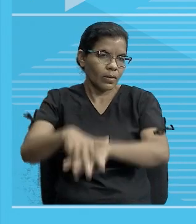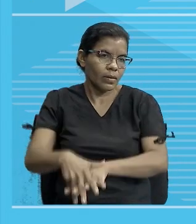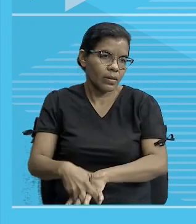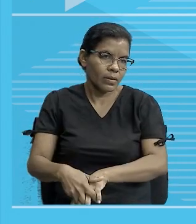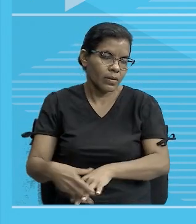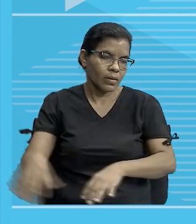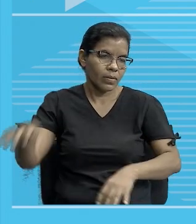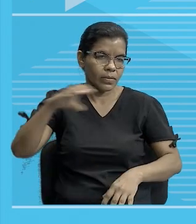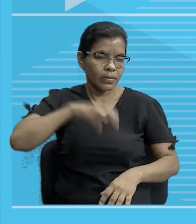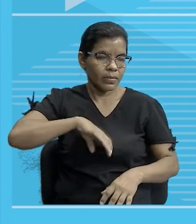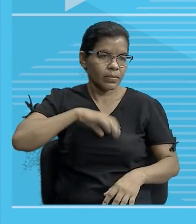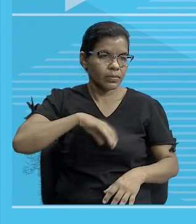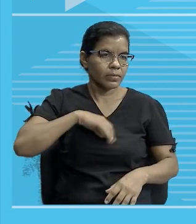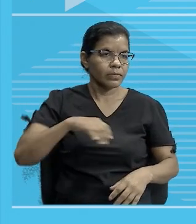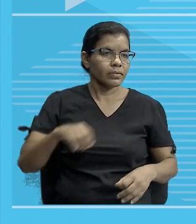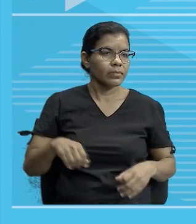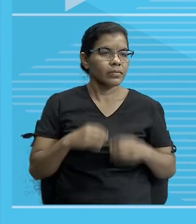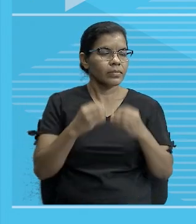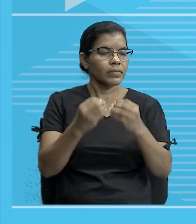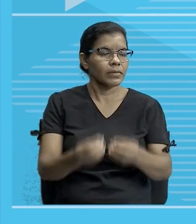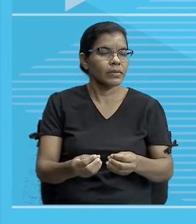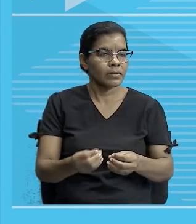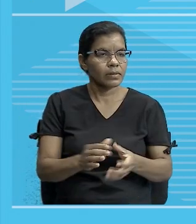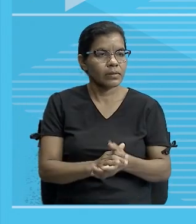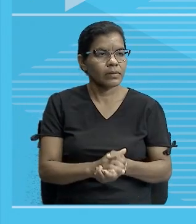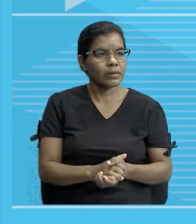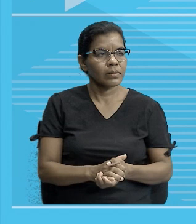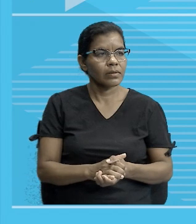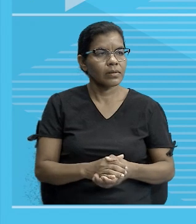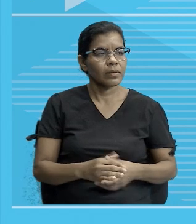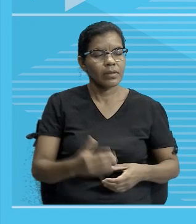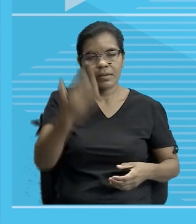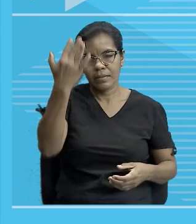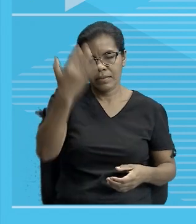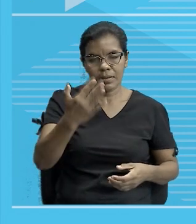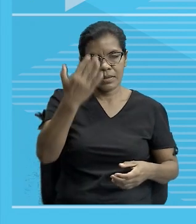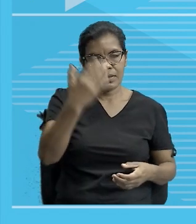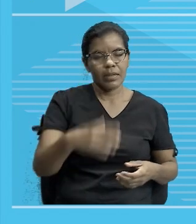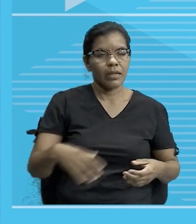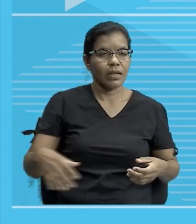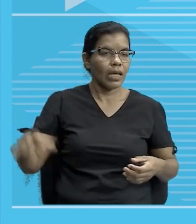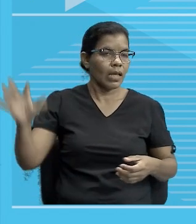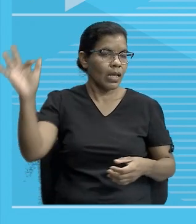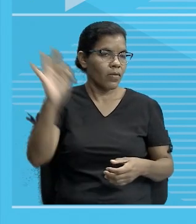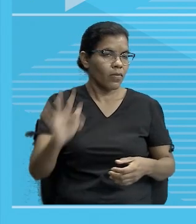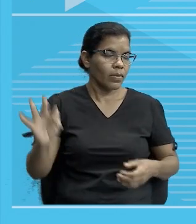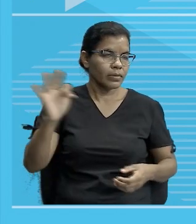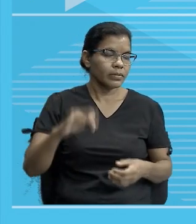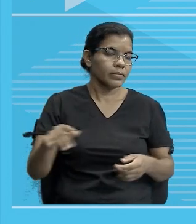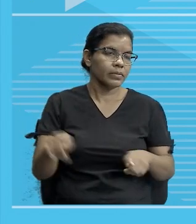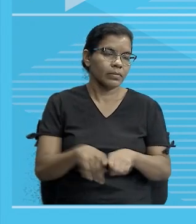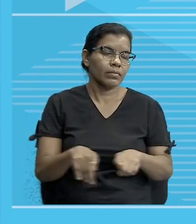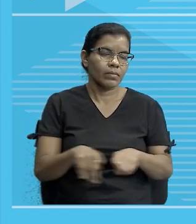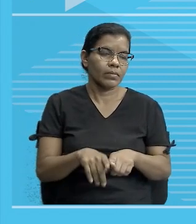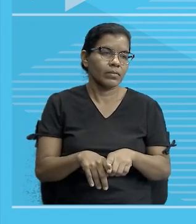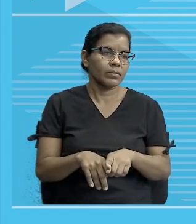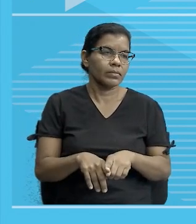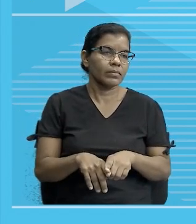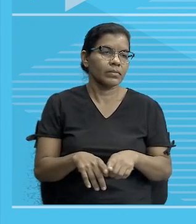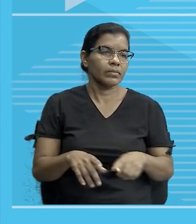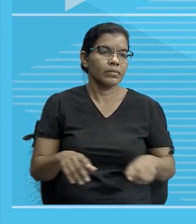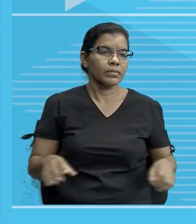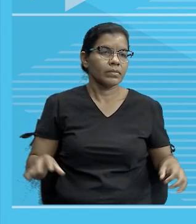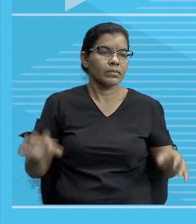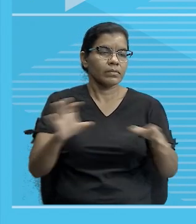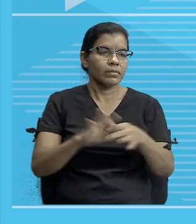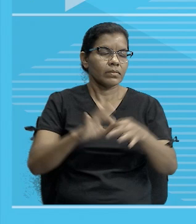Portugal, vai ser principalmente se espelhando em La Francois e na